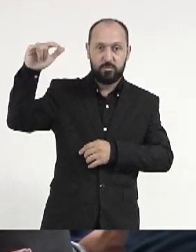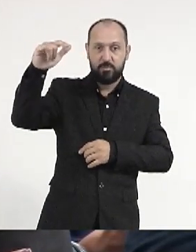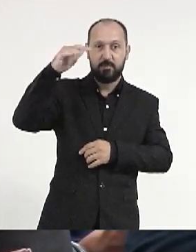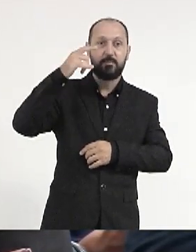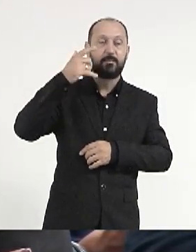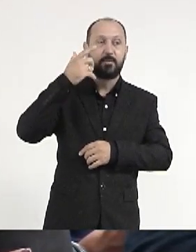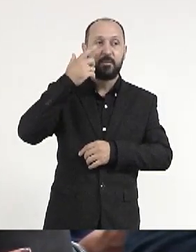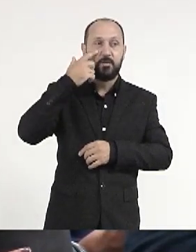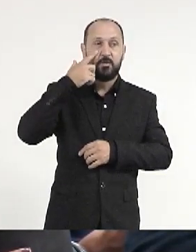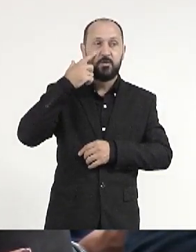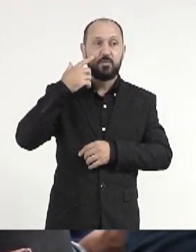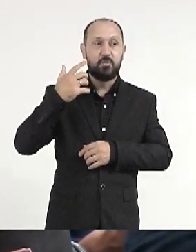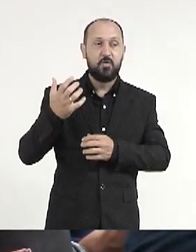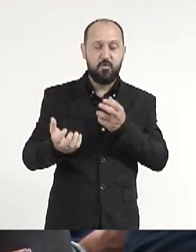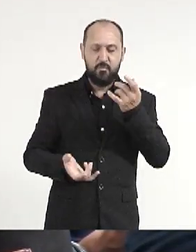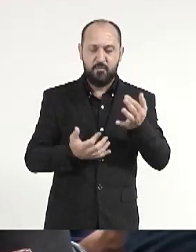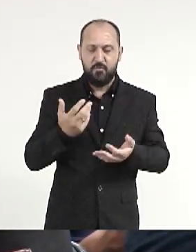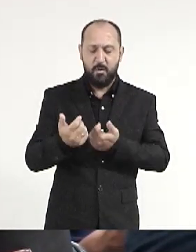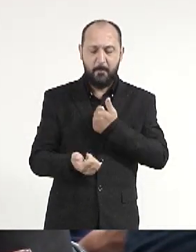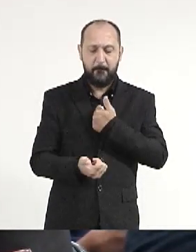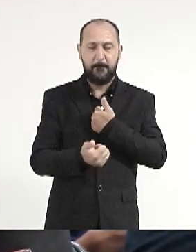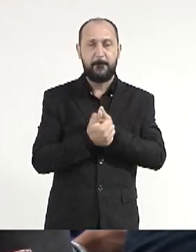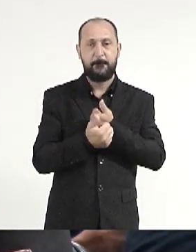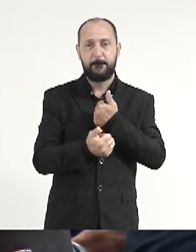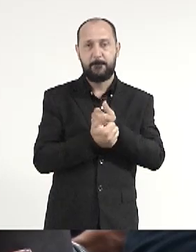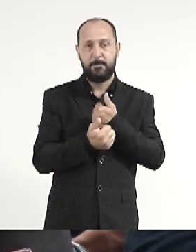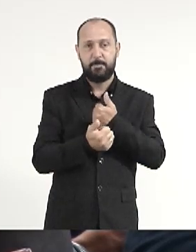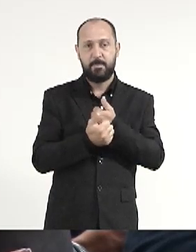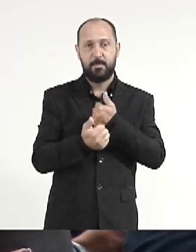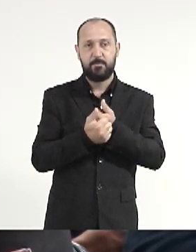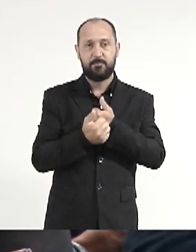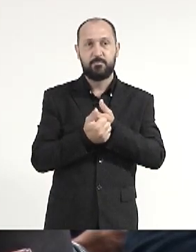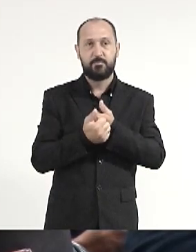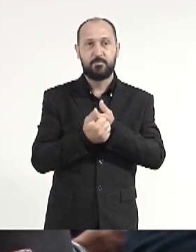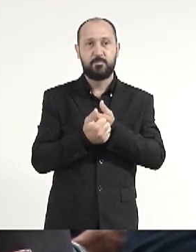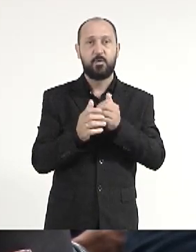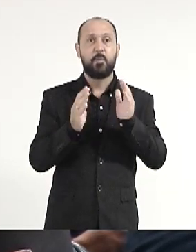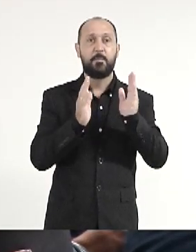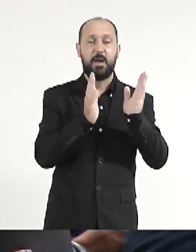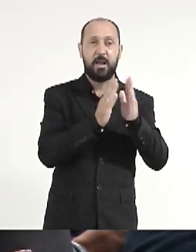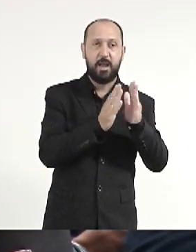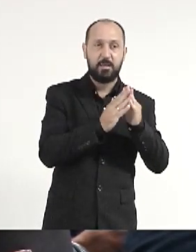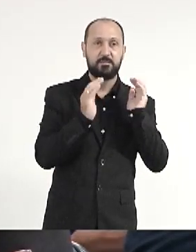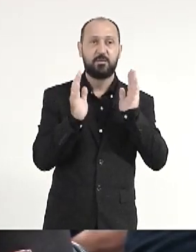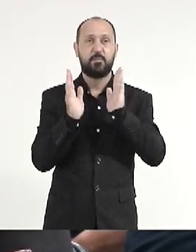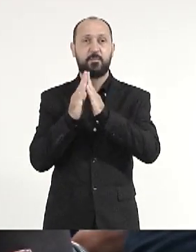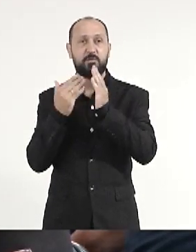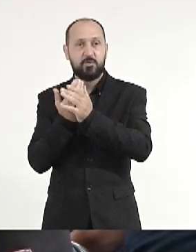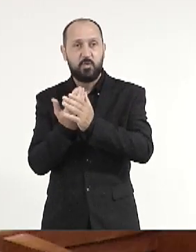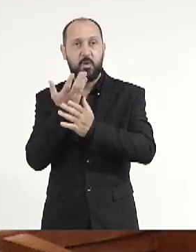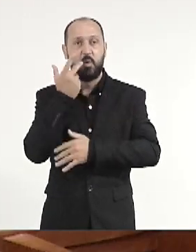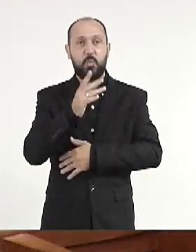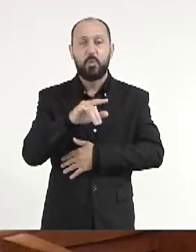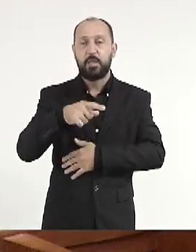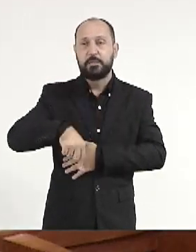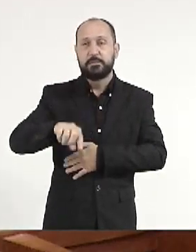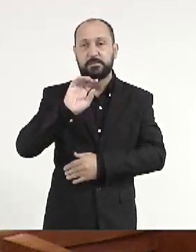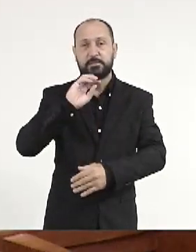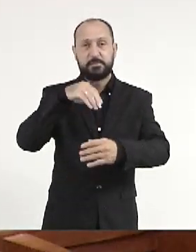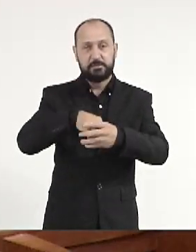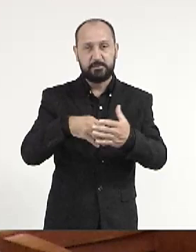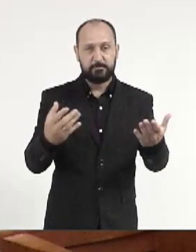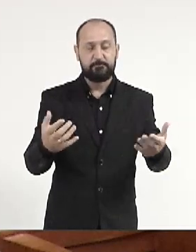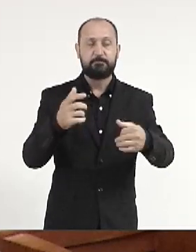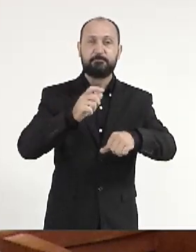gente observa que o fogo chegou muito perto para queimar uma casa, uma escola com crianças que estavam dentro. Então,